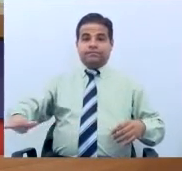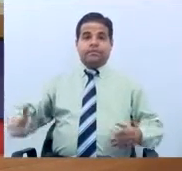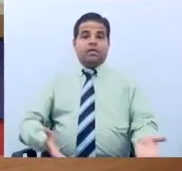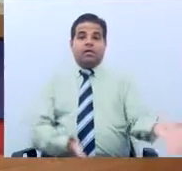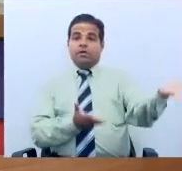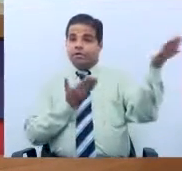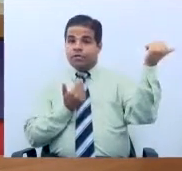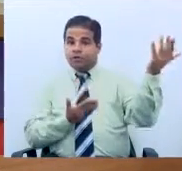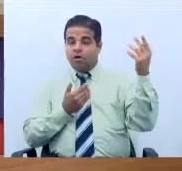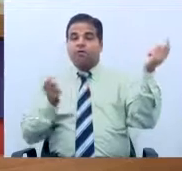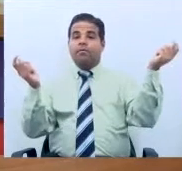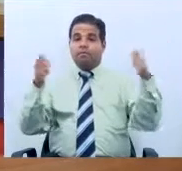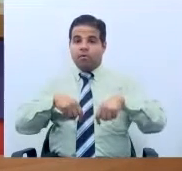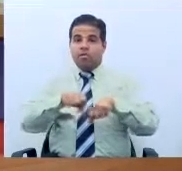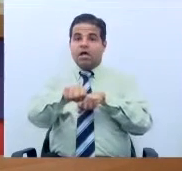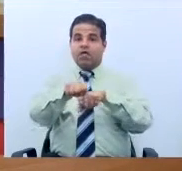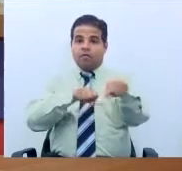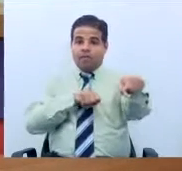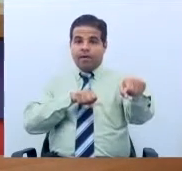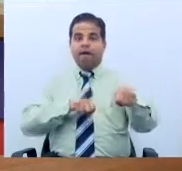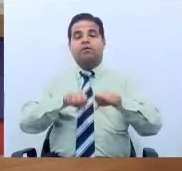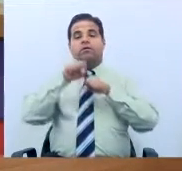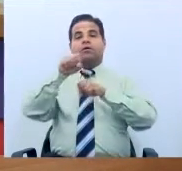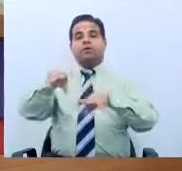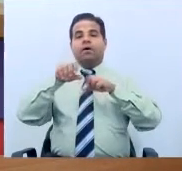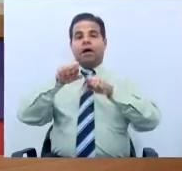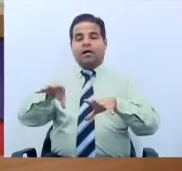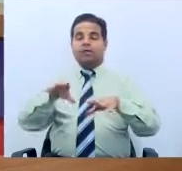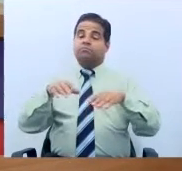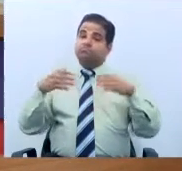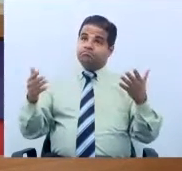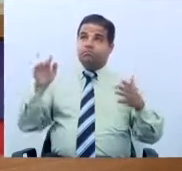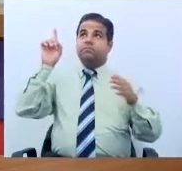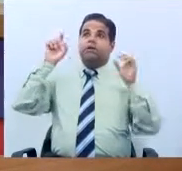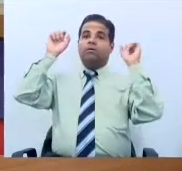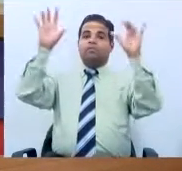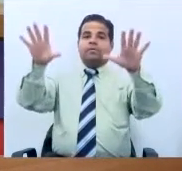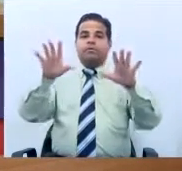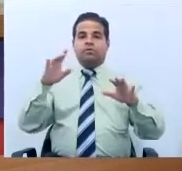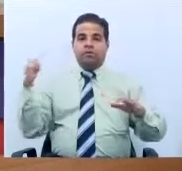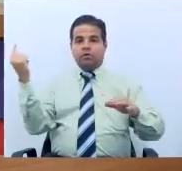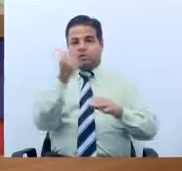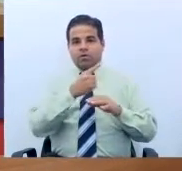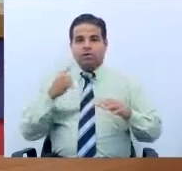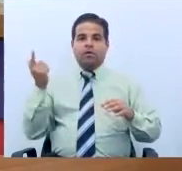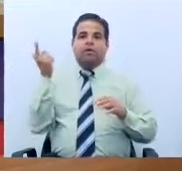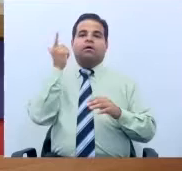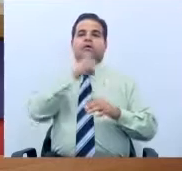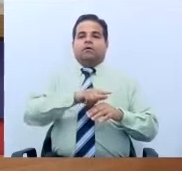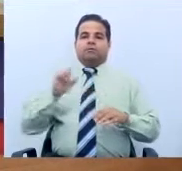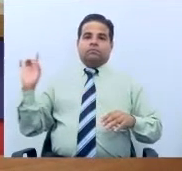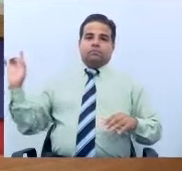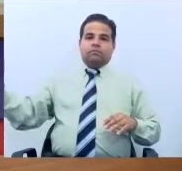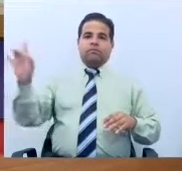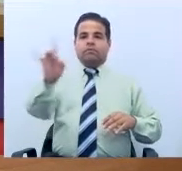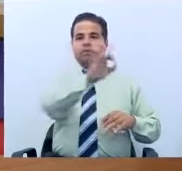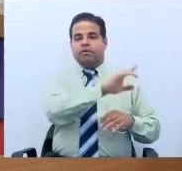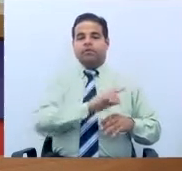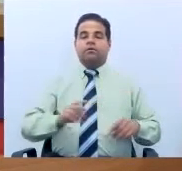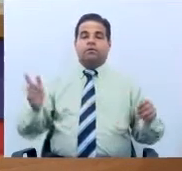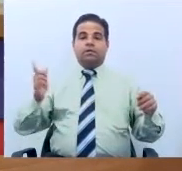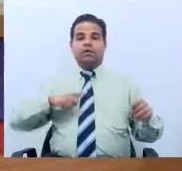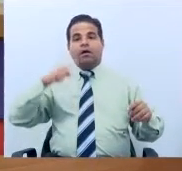sejam formados e educados. Que Deus nos ilumine e nos abençoe e que cada um de nós tenhamos